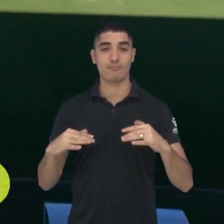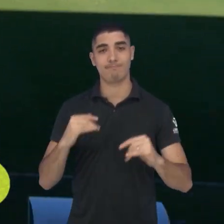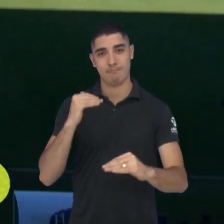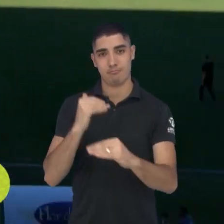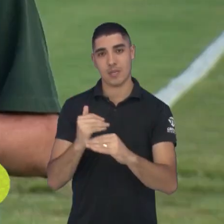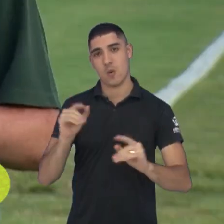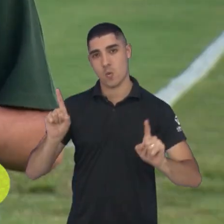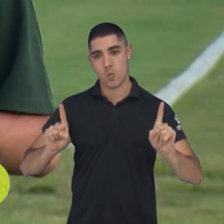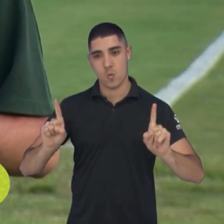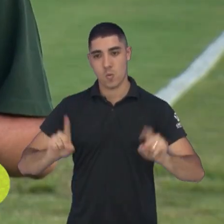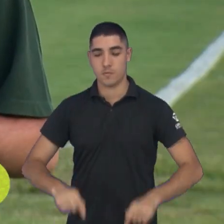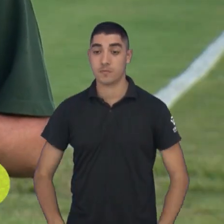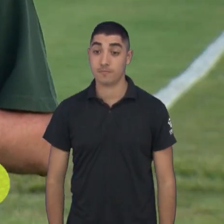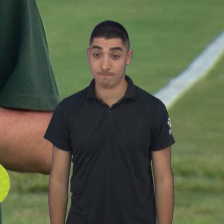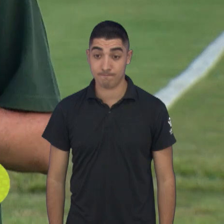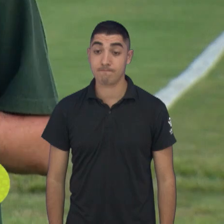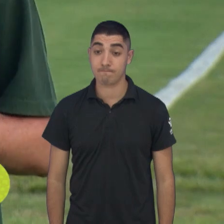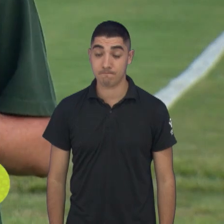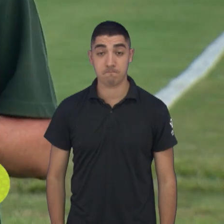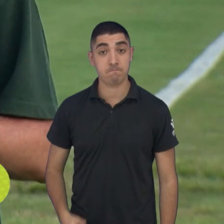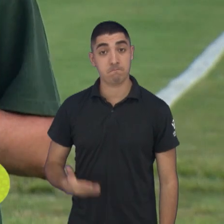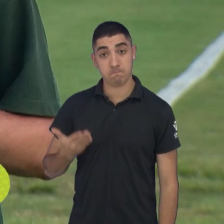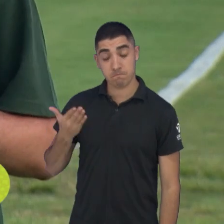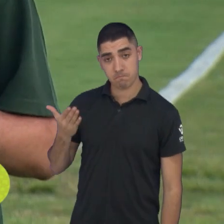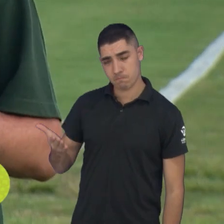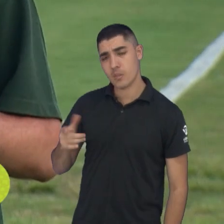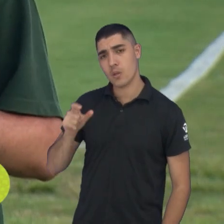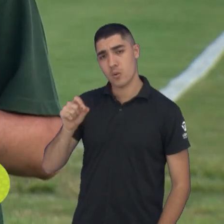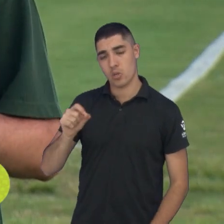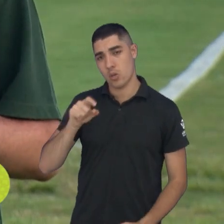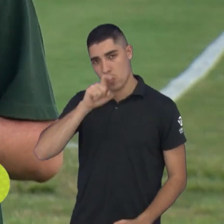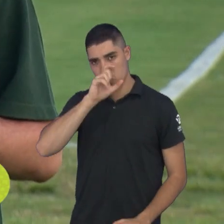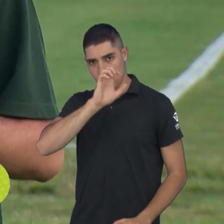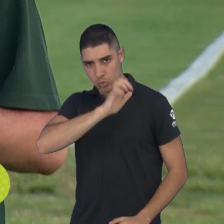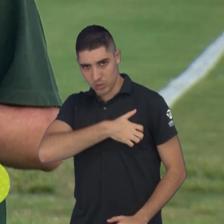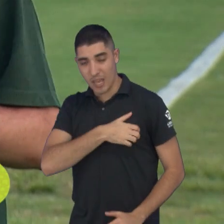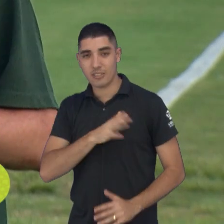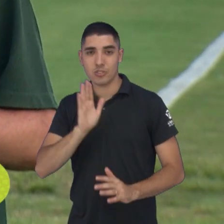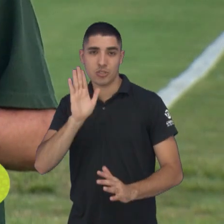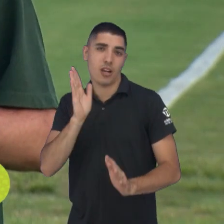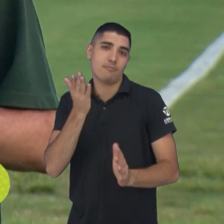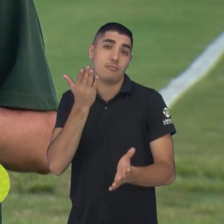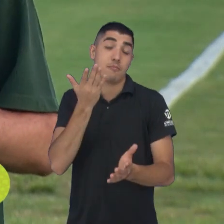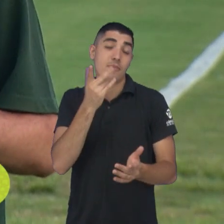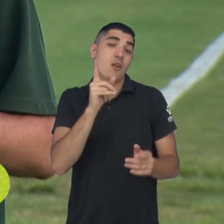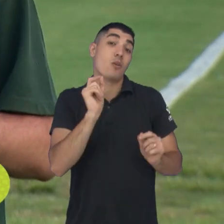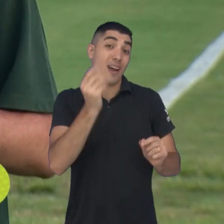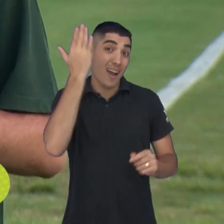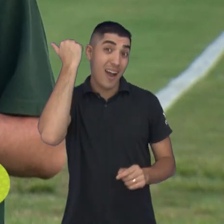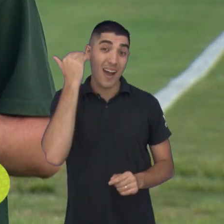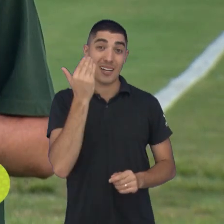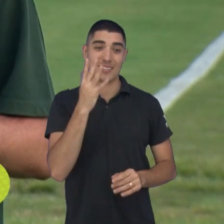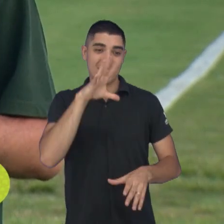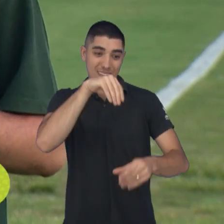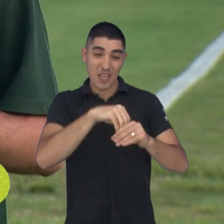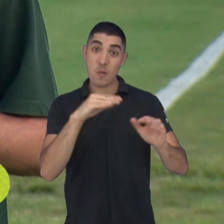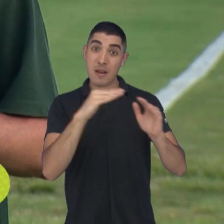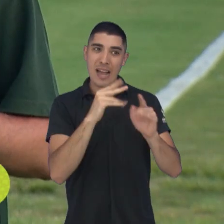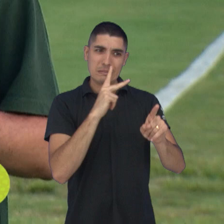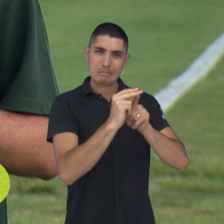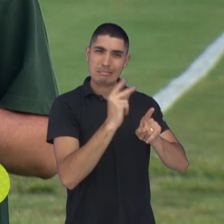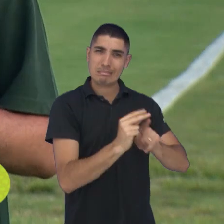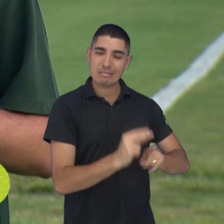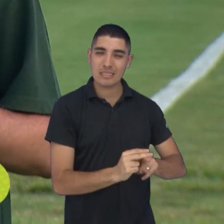1-1. Vamos aos números da partida. Com o resultado, o São José perdeu 100% de aproveitamento atuando no Martins